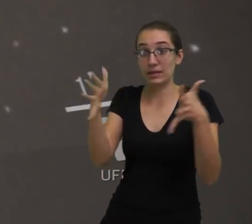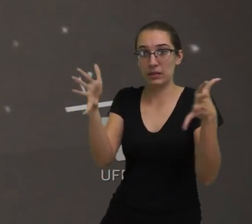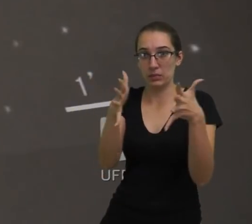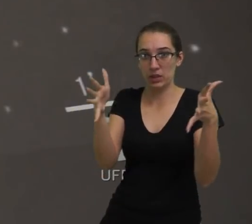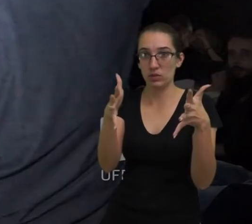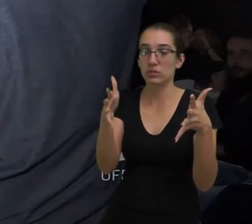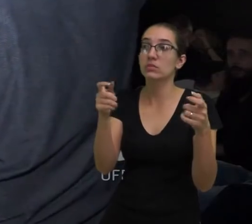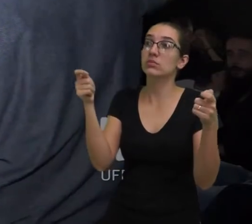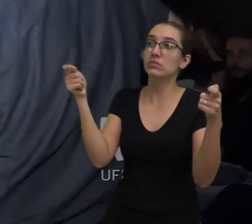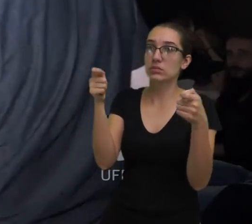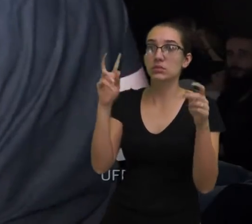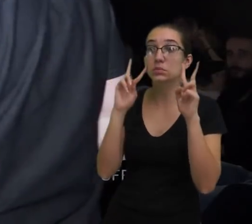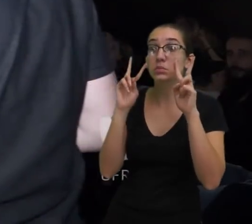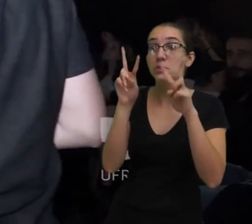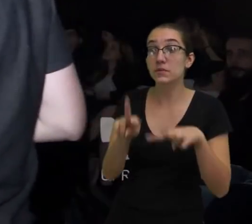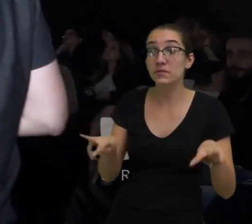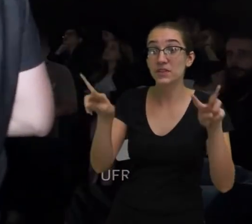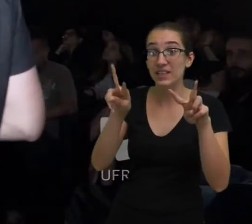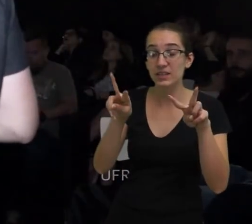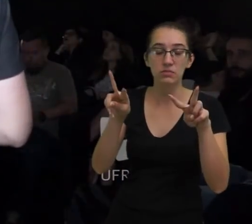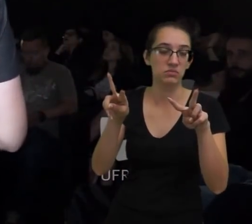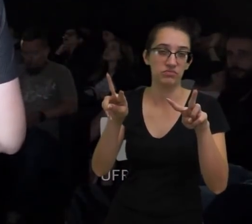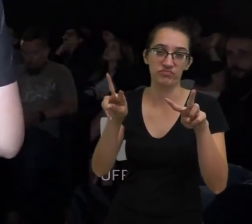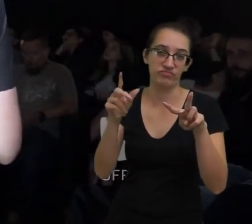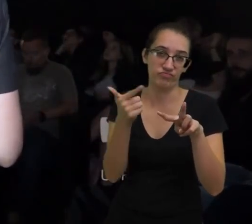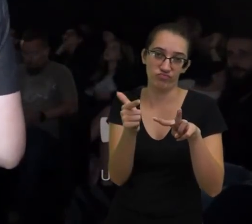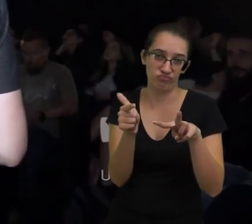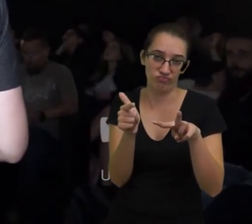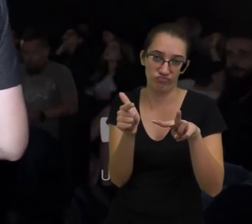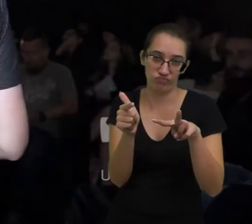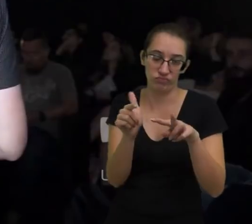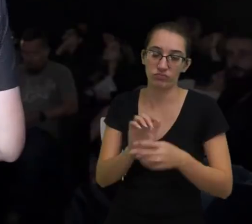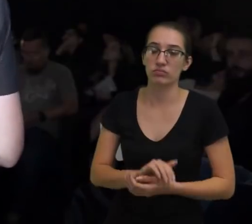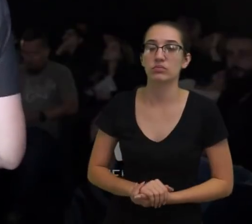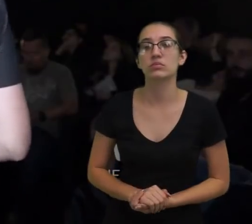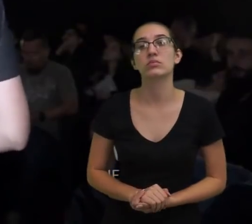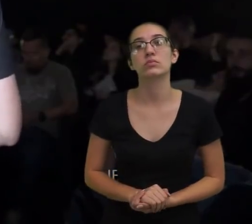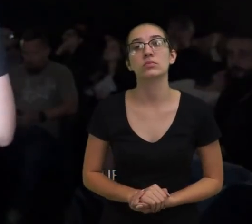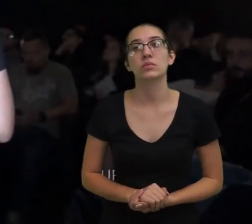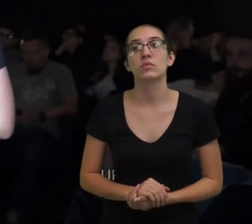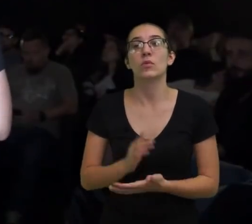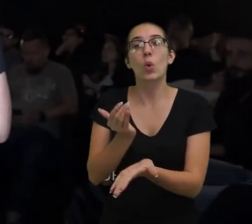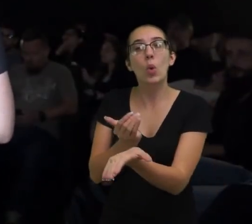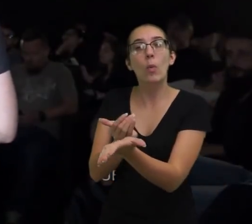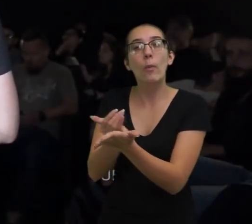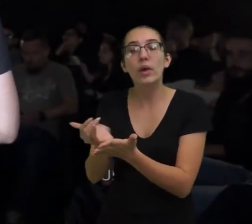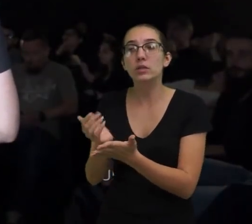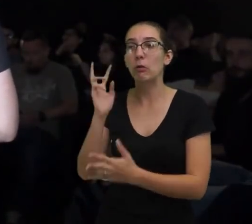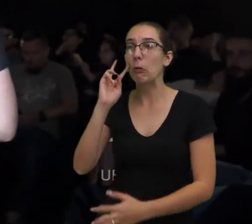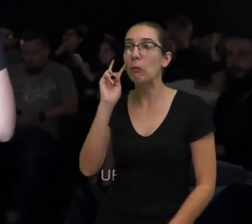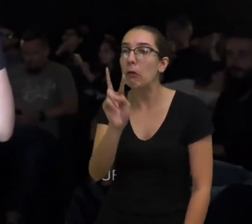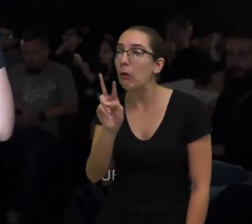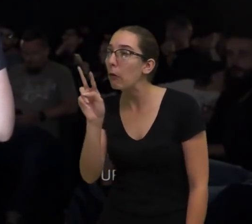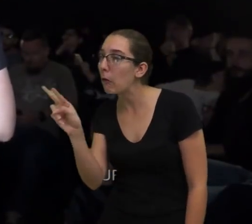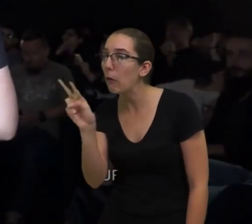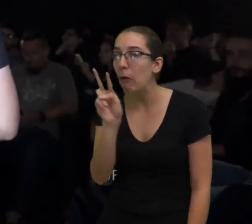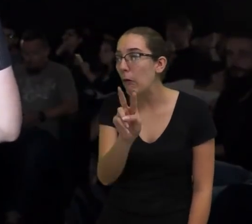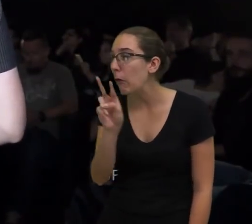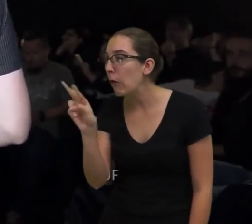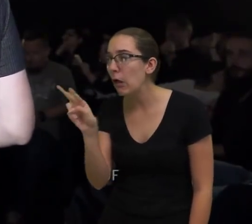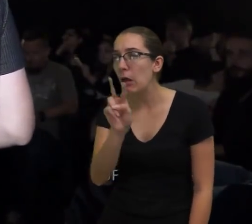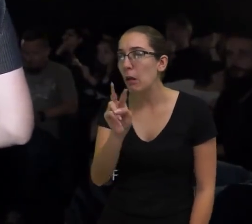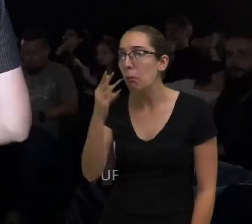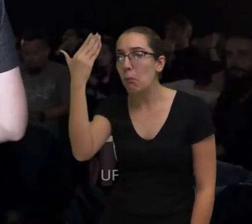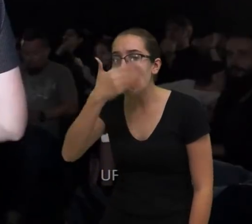Tá? Inicialmente eles não viram nada. Depois eles pegaram alguns telescópios, deixaram observando por bastante